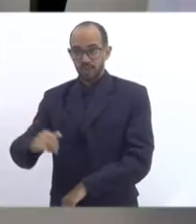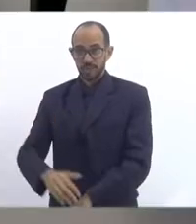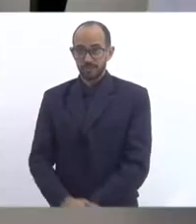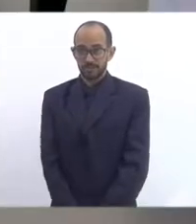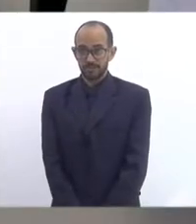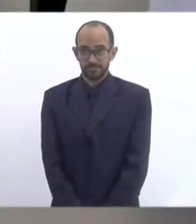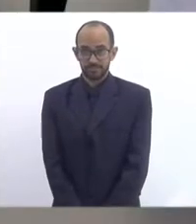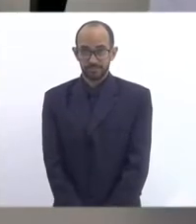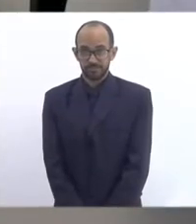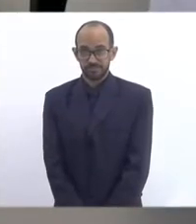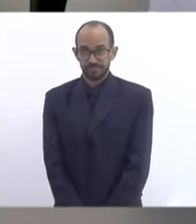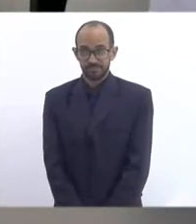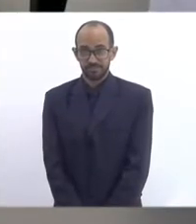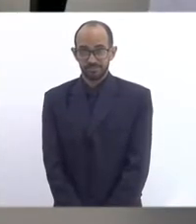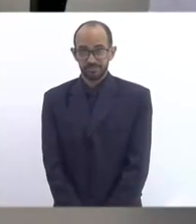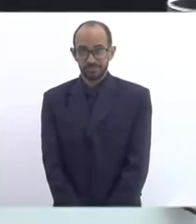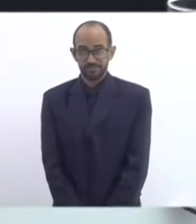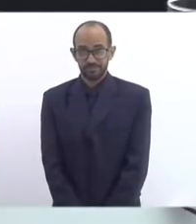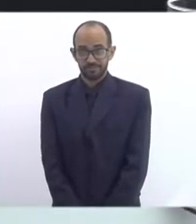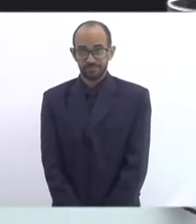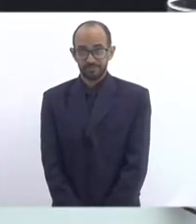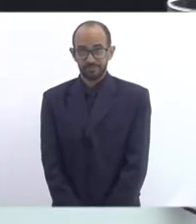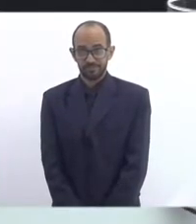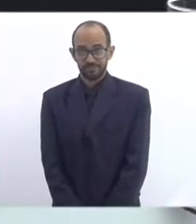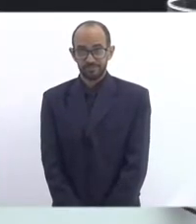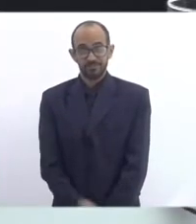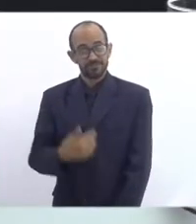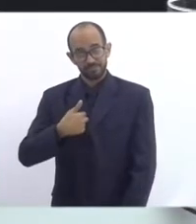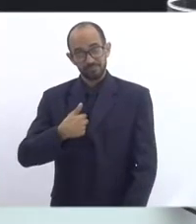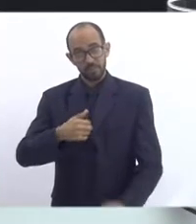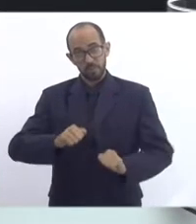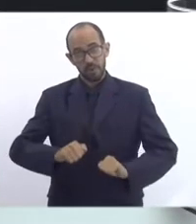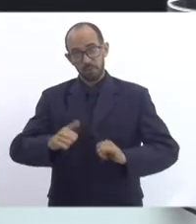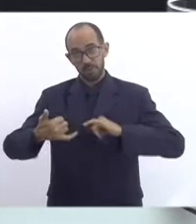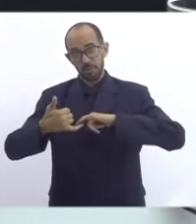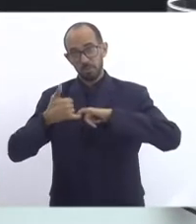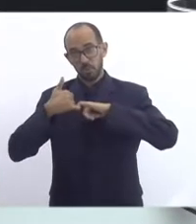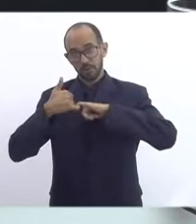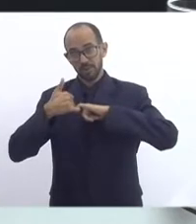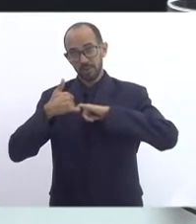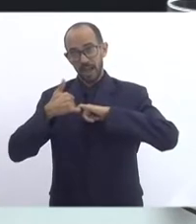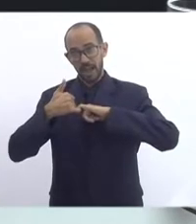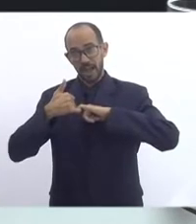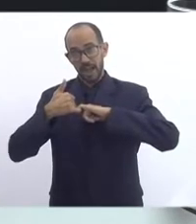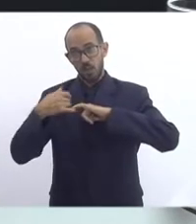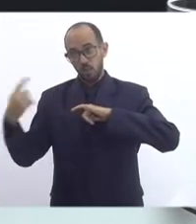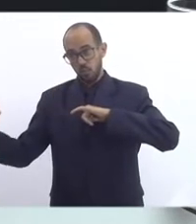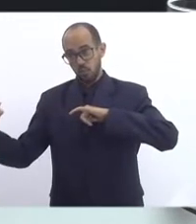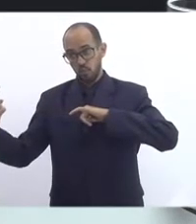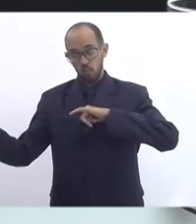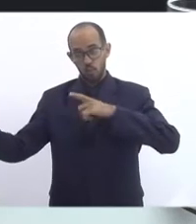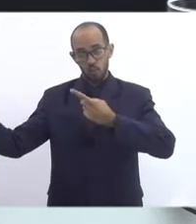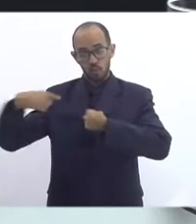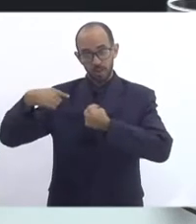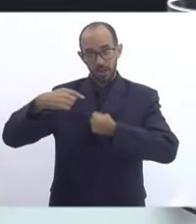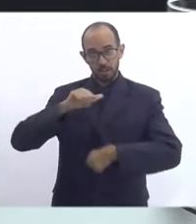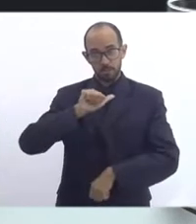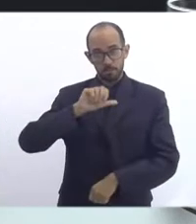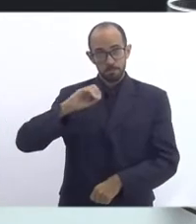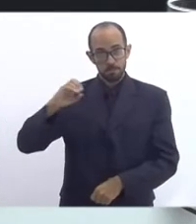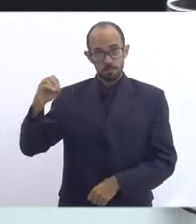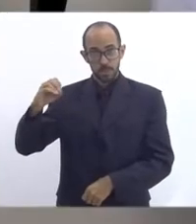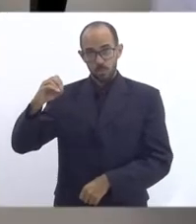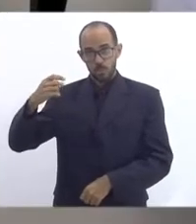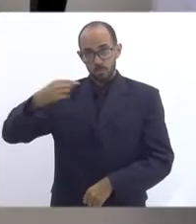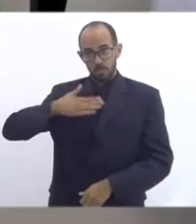E aposto um de quem quiser contra mil meu que eu ganho. Eu